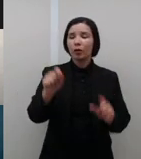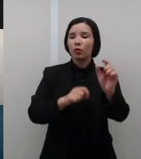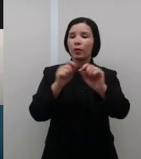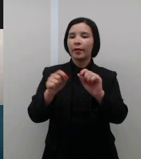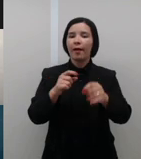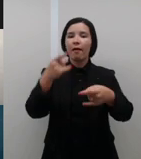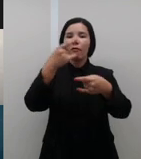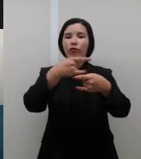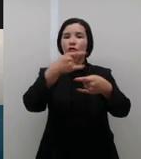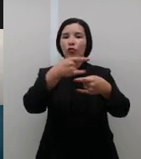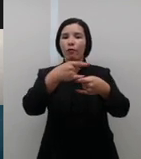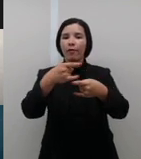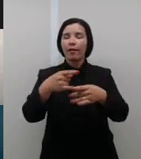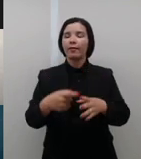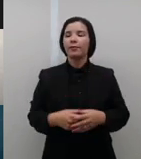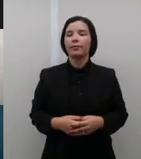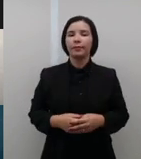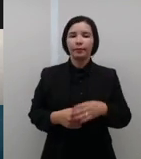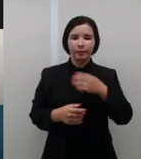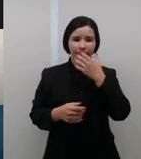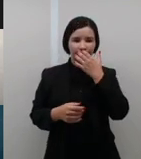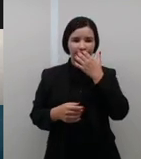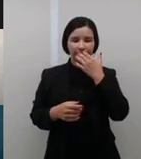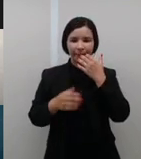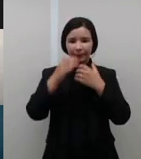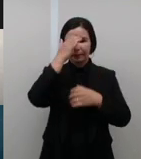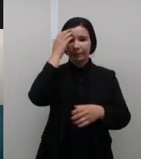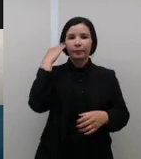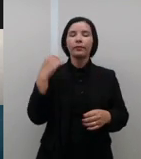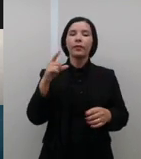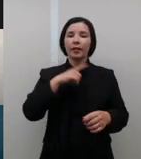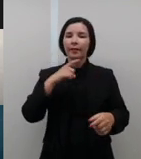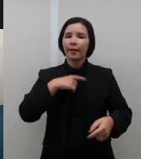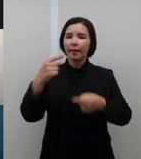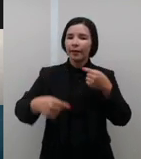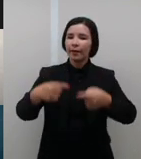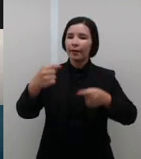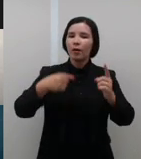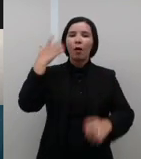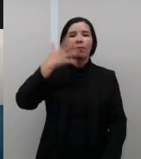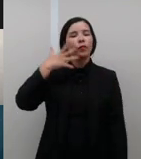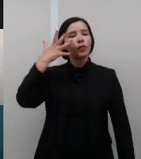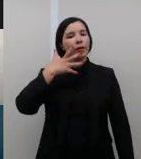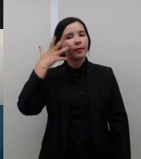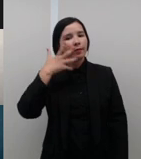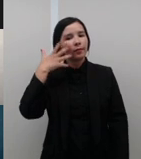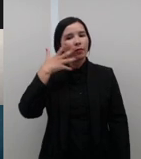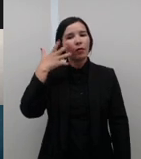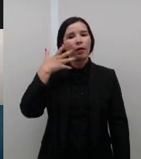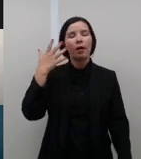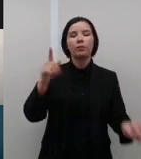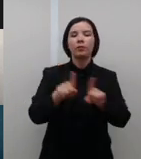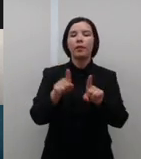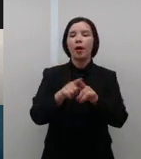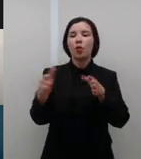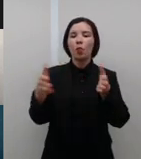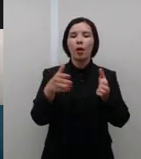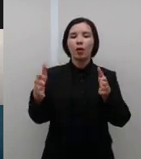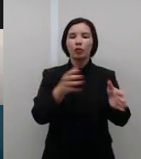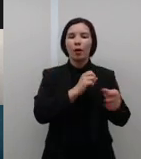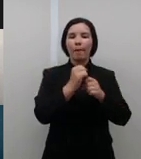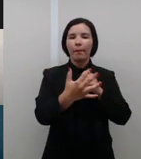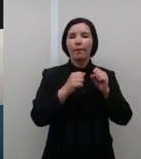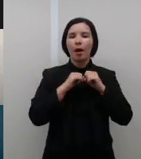videoconferência. Houve um embate interessante de sustentação oral, enfim, foi ainda no período da pandemia. Vou ler um trecho